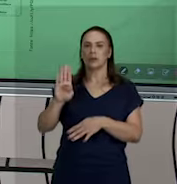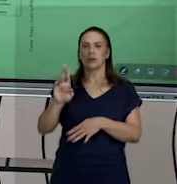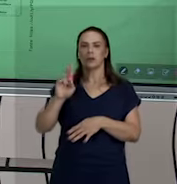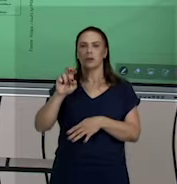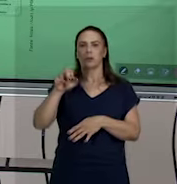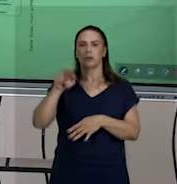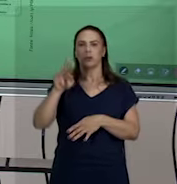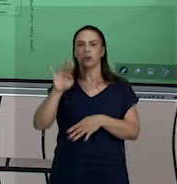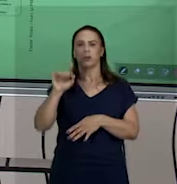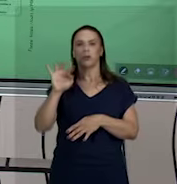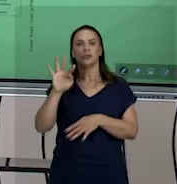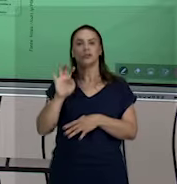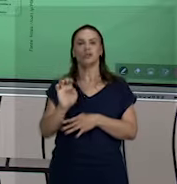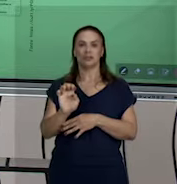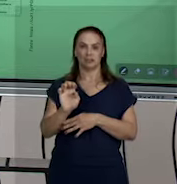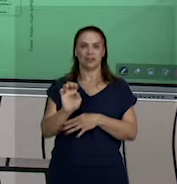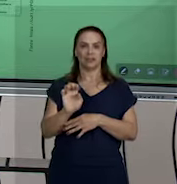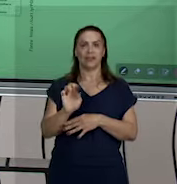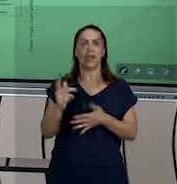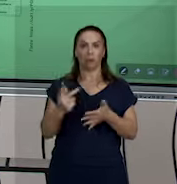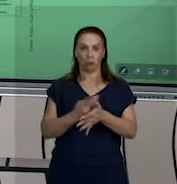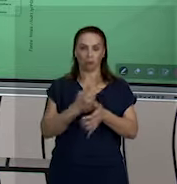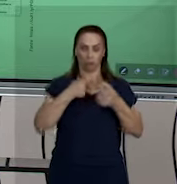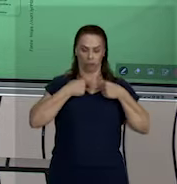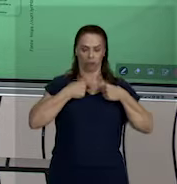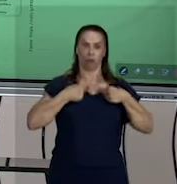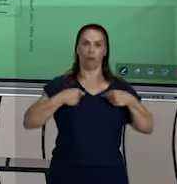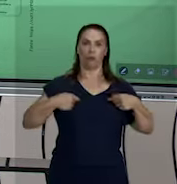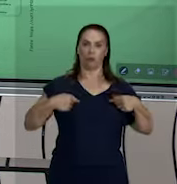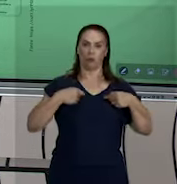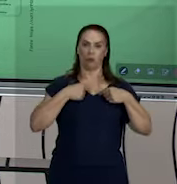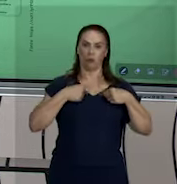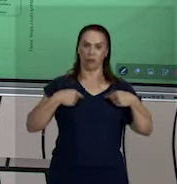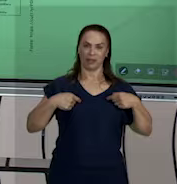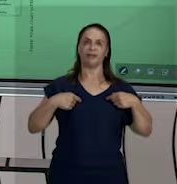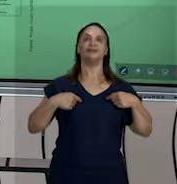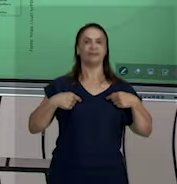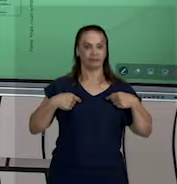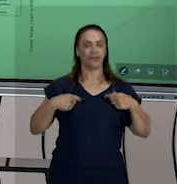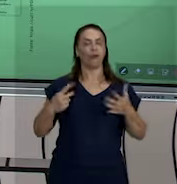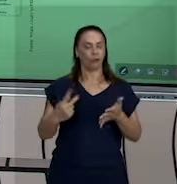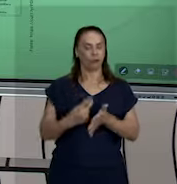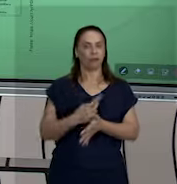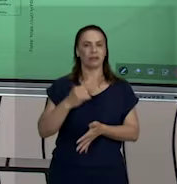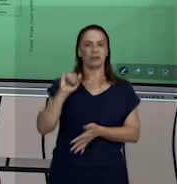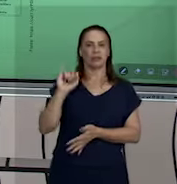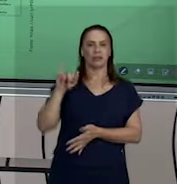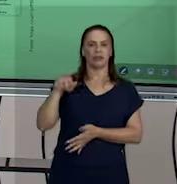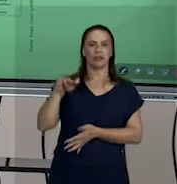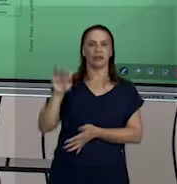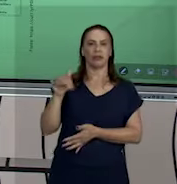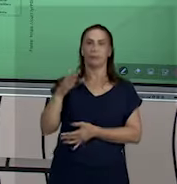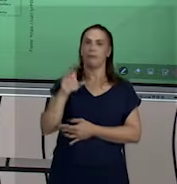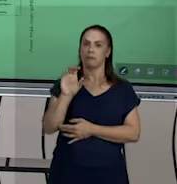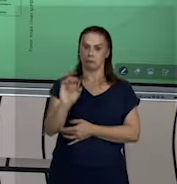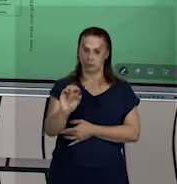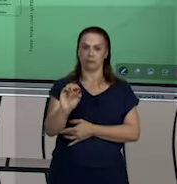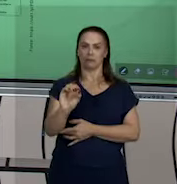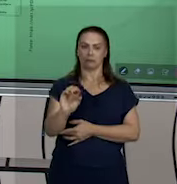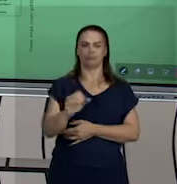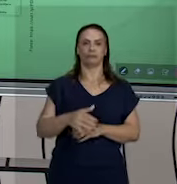nos bronquíolos? Então, é nessa região aqui. É um processo inflamatório que ocorre nessas regiões do